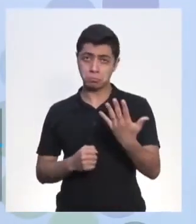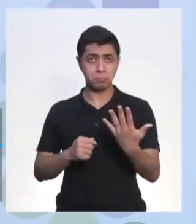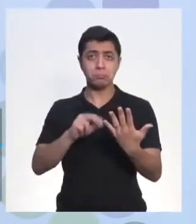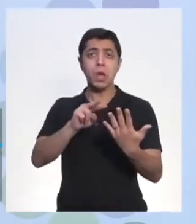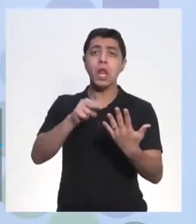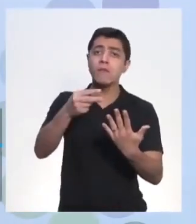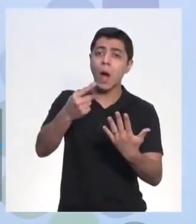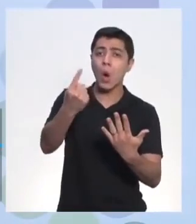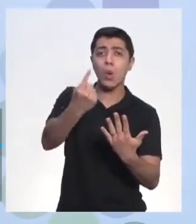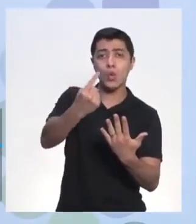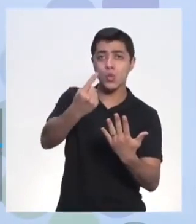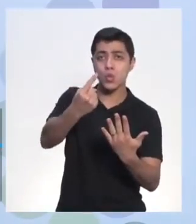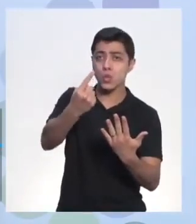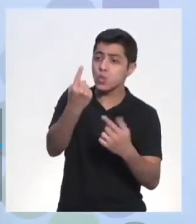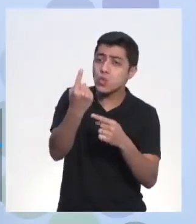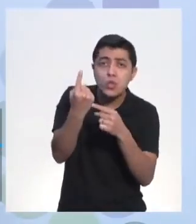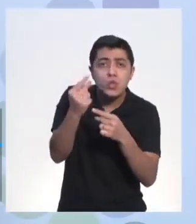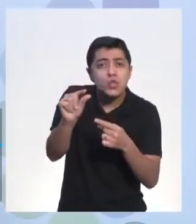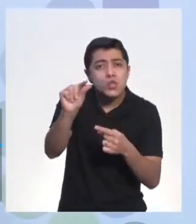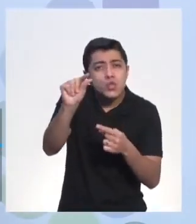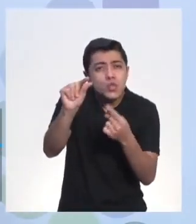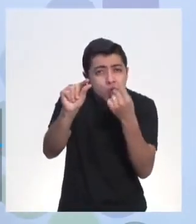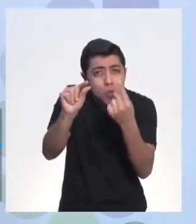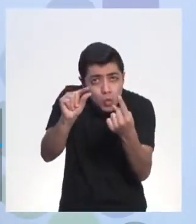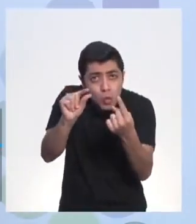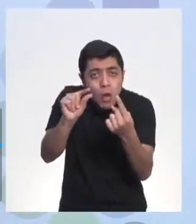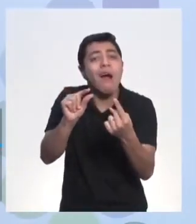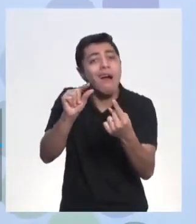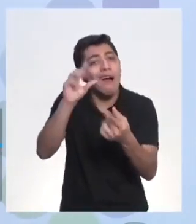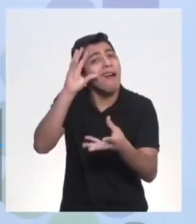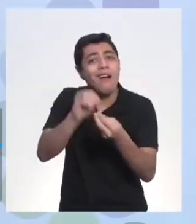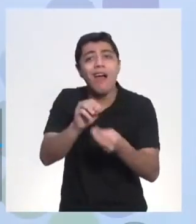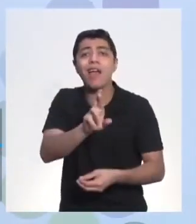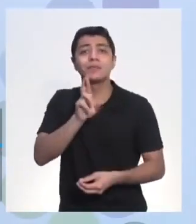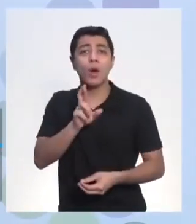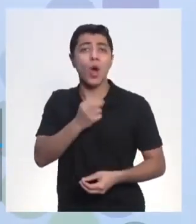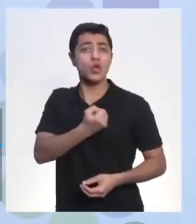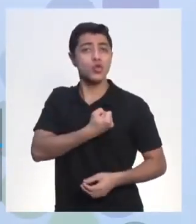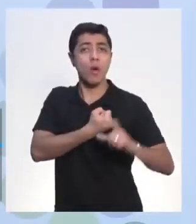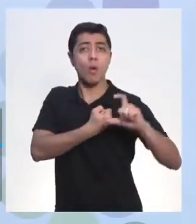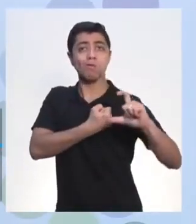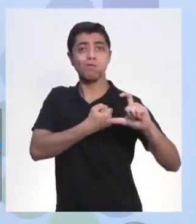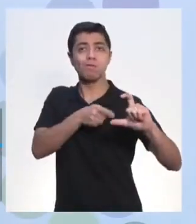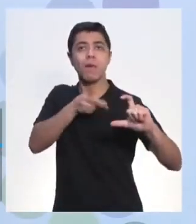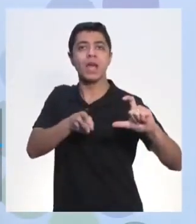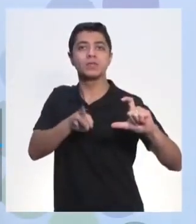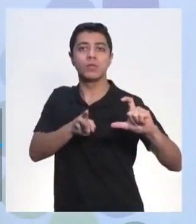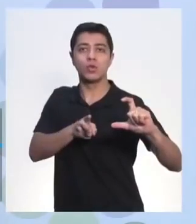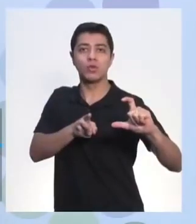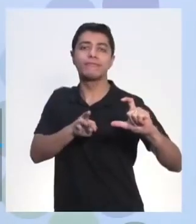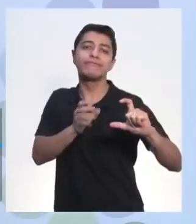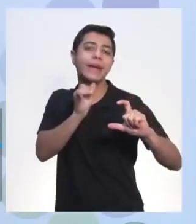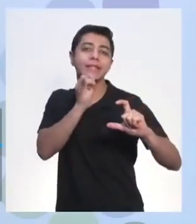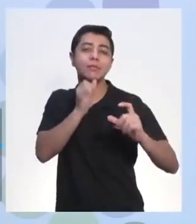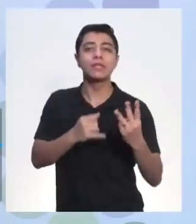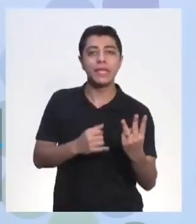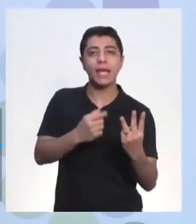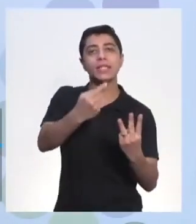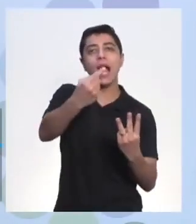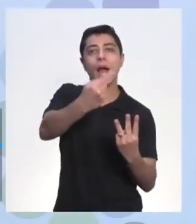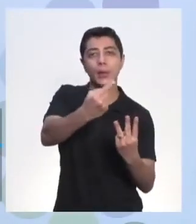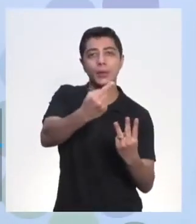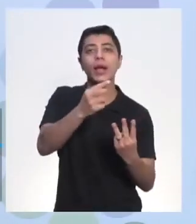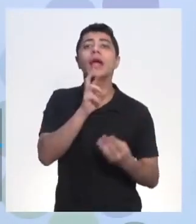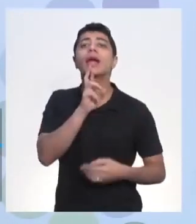número elevado a 1 dá sempre o próprio número. Então, 3 elevado a 1 vai dar 3. Então, se fosse 5 elevado a